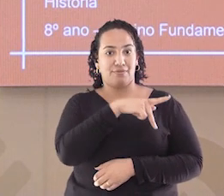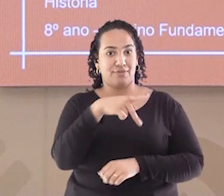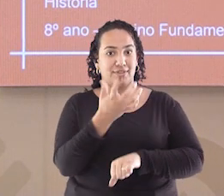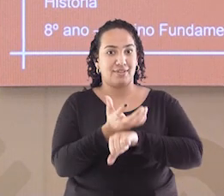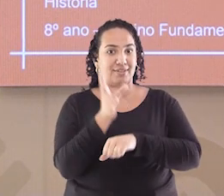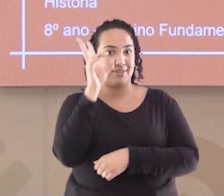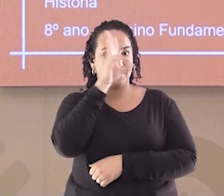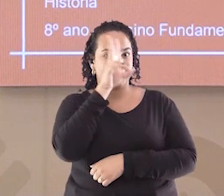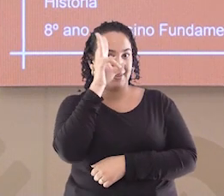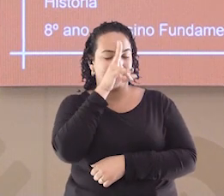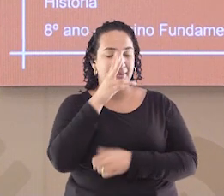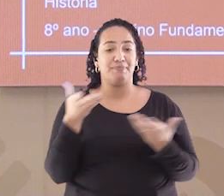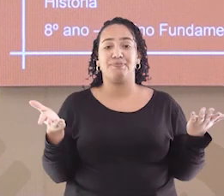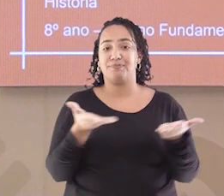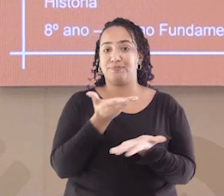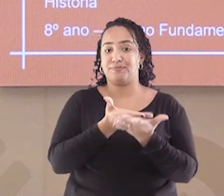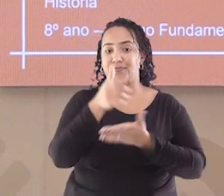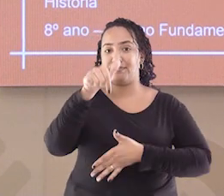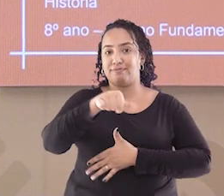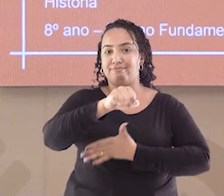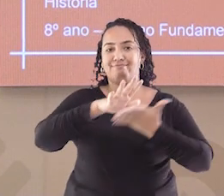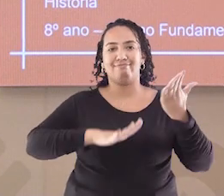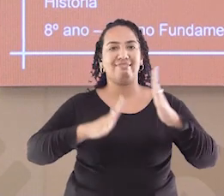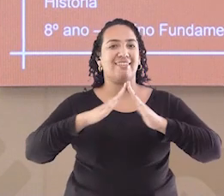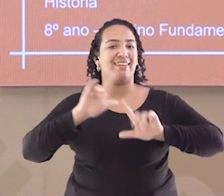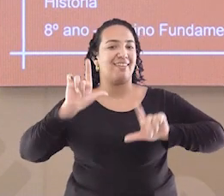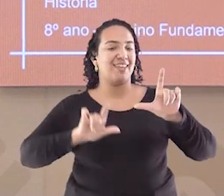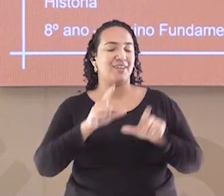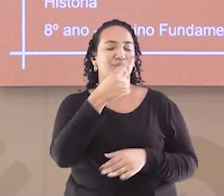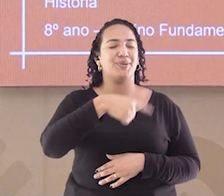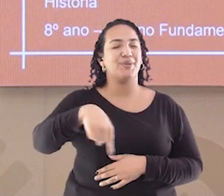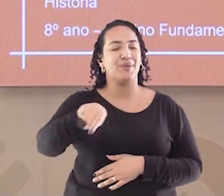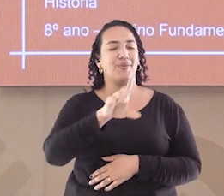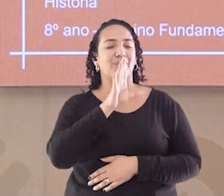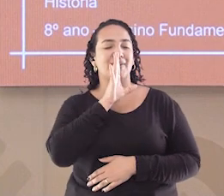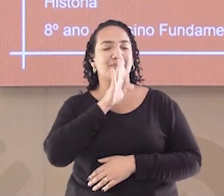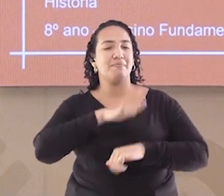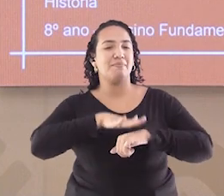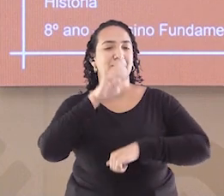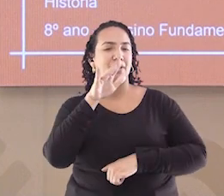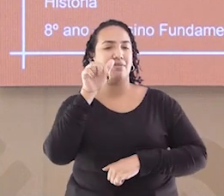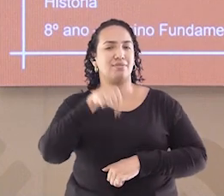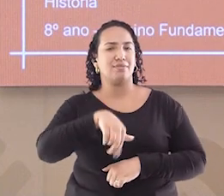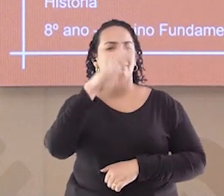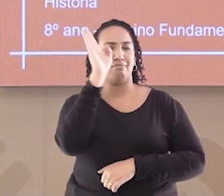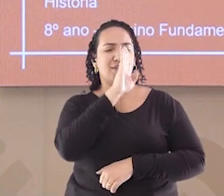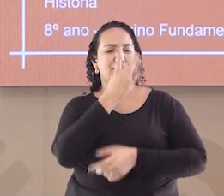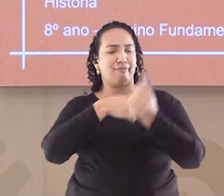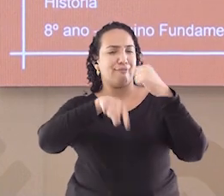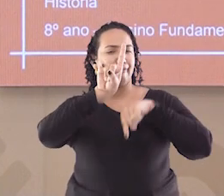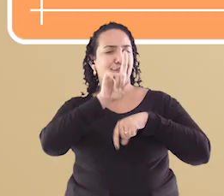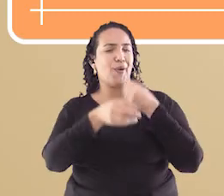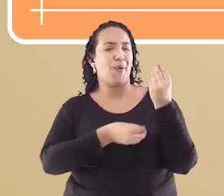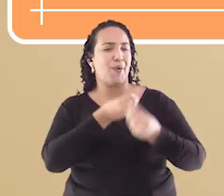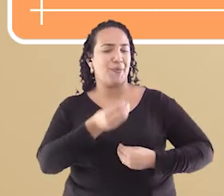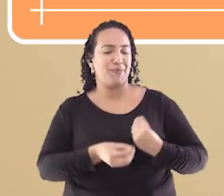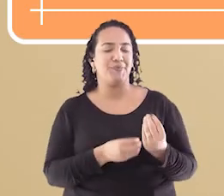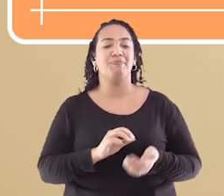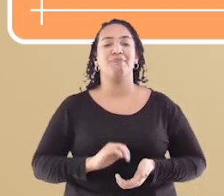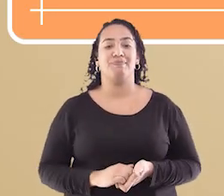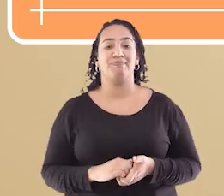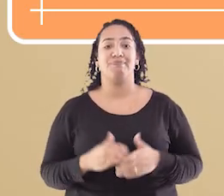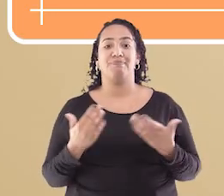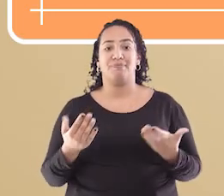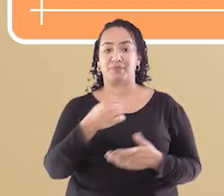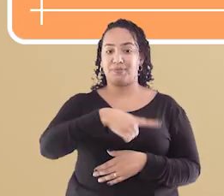História. E na nossa aula de hoje, no Dever em Casa na TV, vamos conhecer um pouquinho mais sobre as revoltas regenciais.